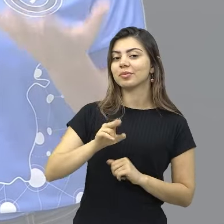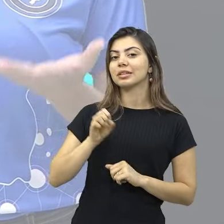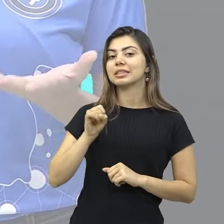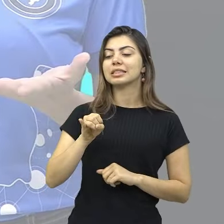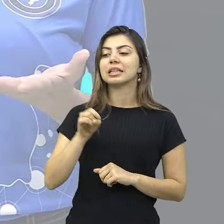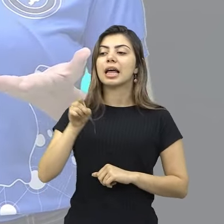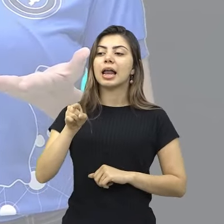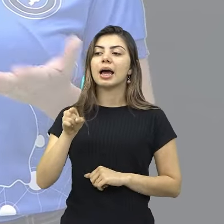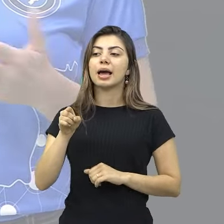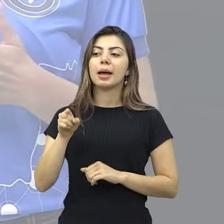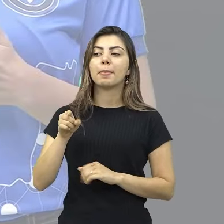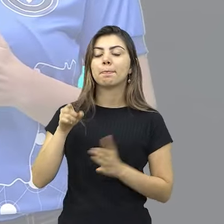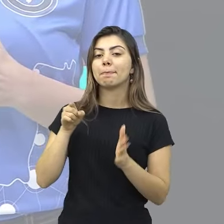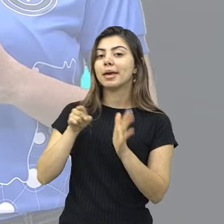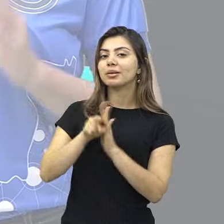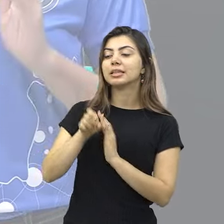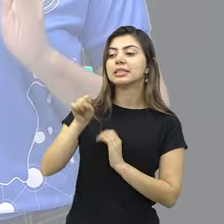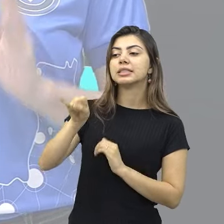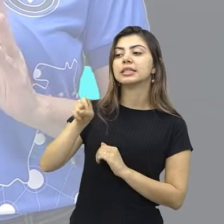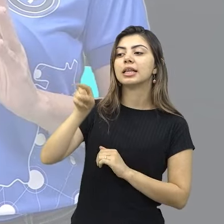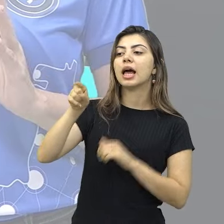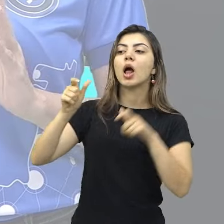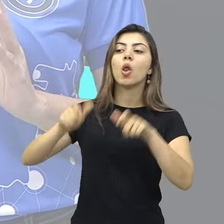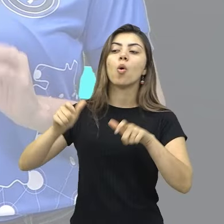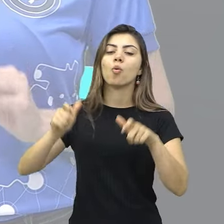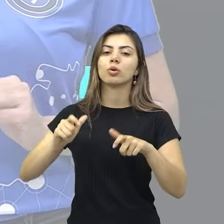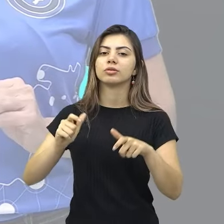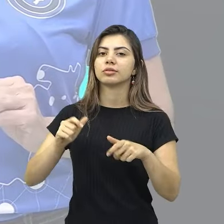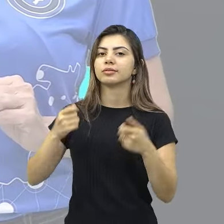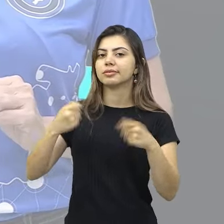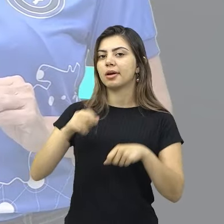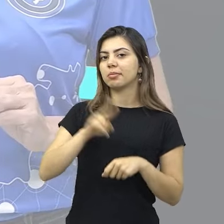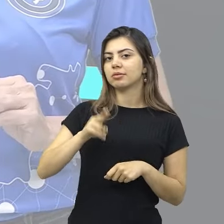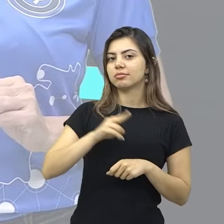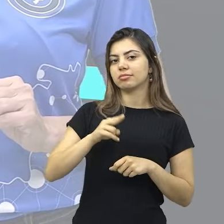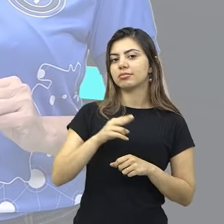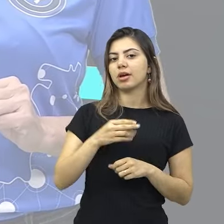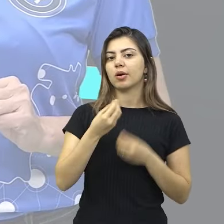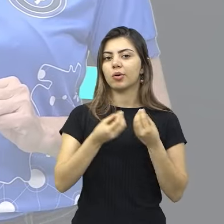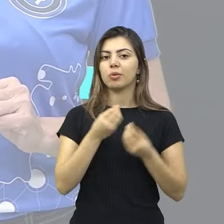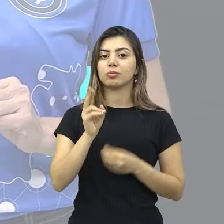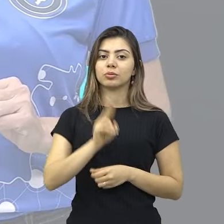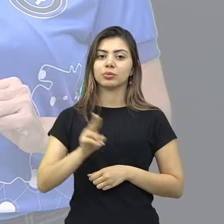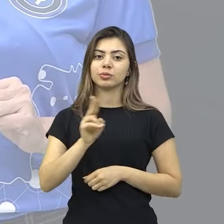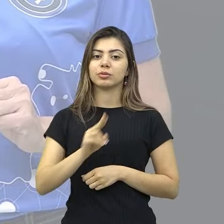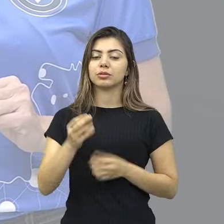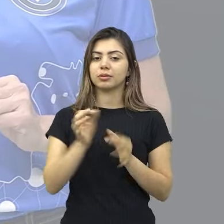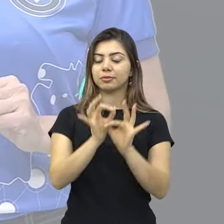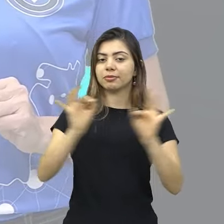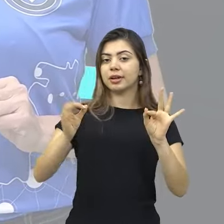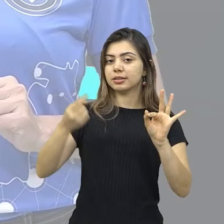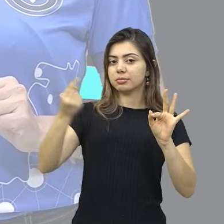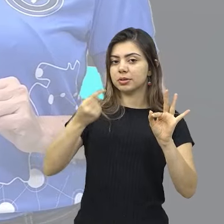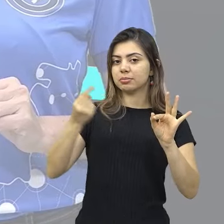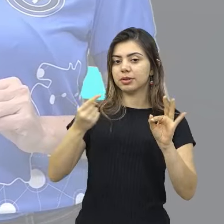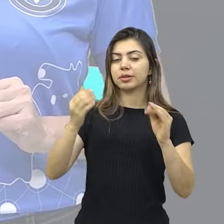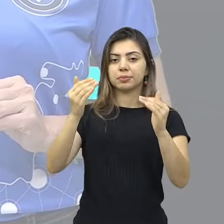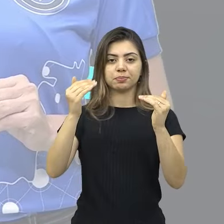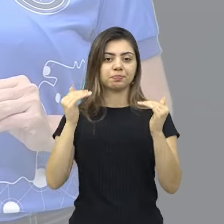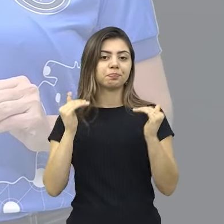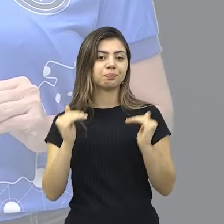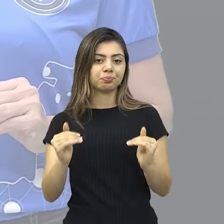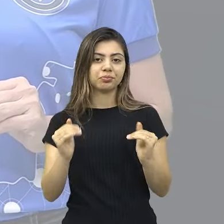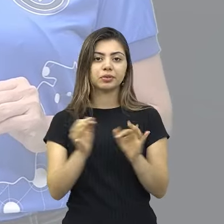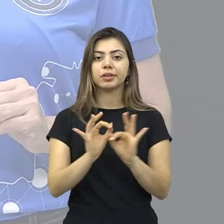onde uma pessoa é, certo? Tem duas formas que posso fazer. Where are you from? E